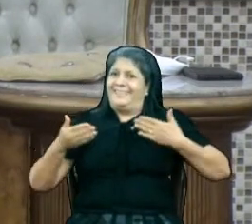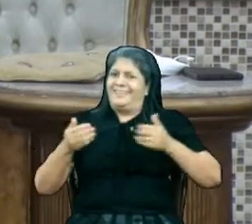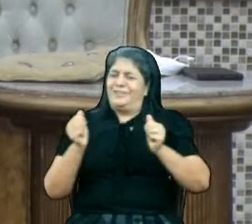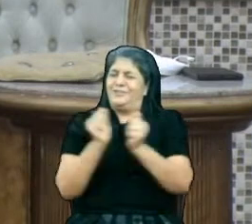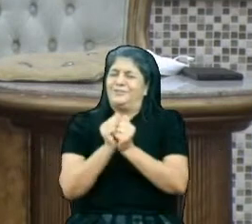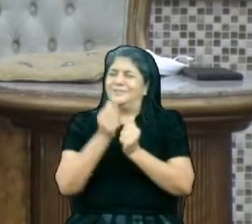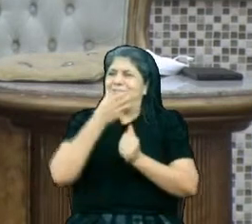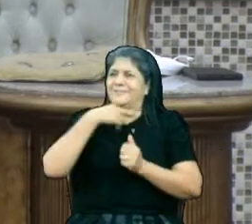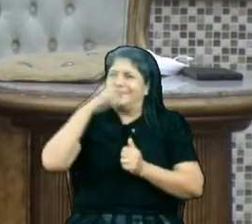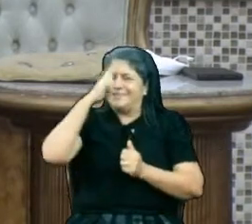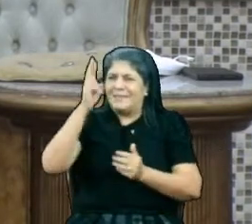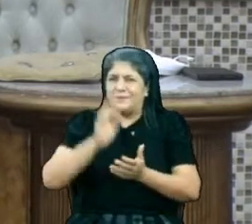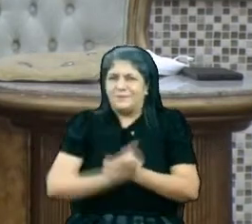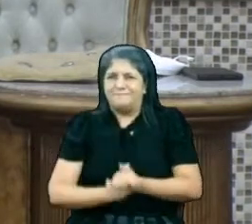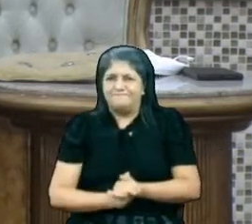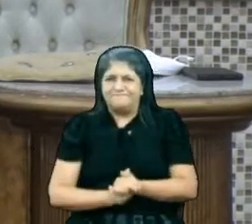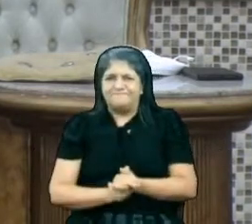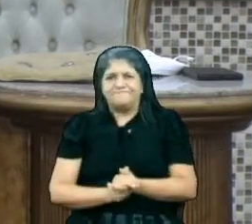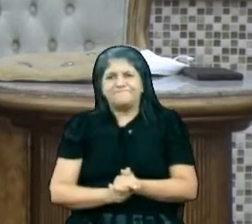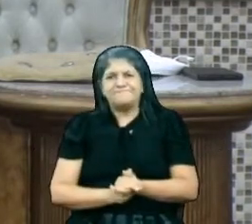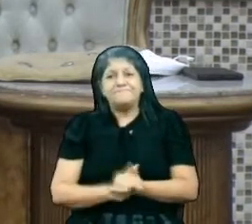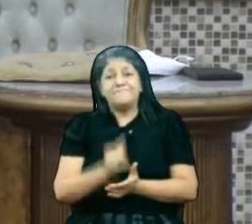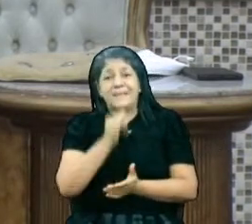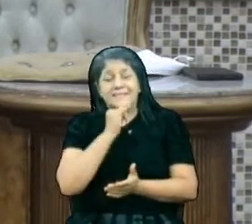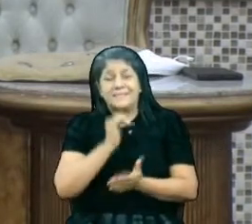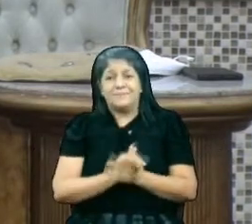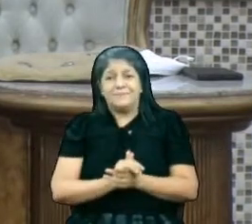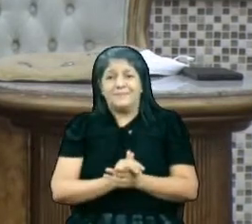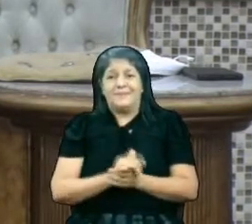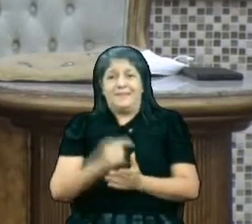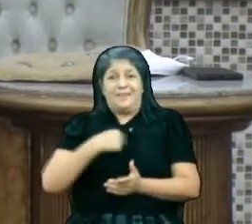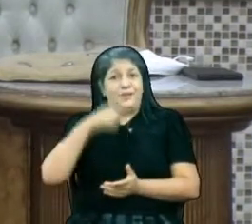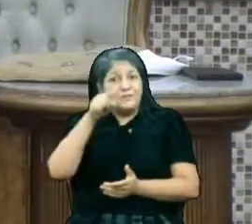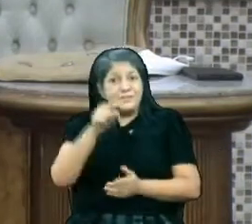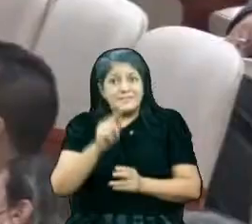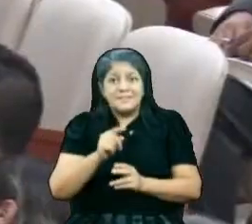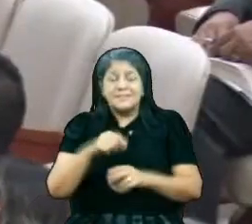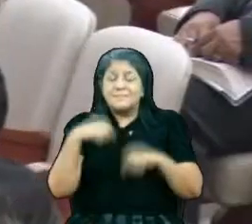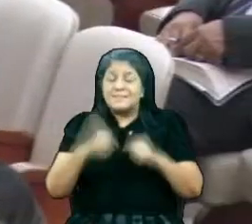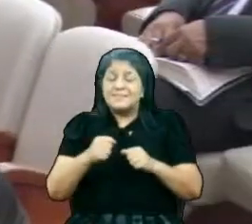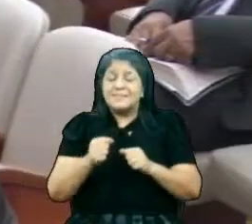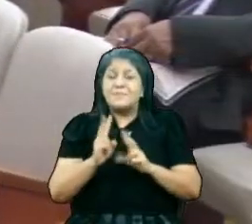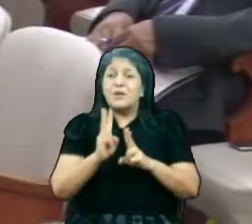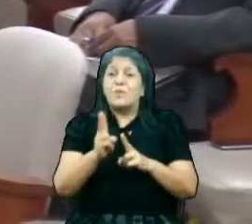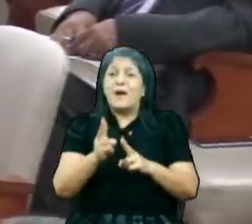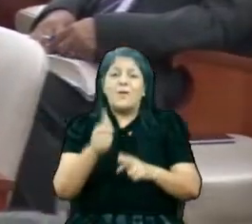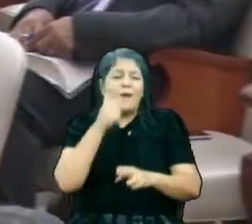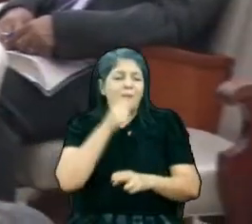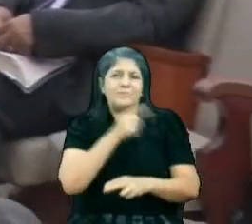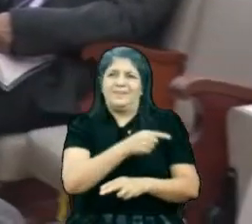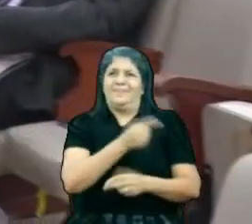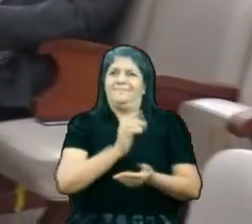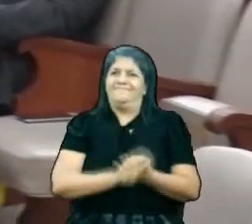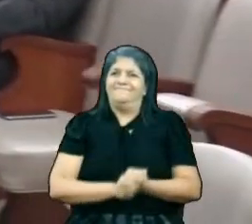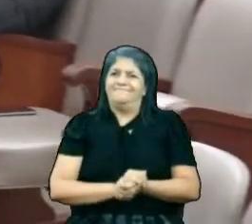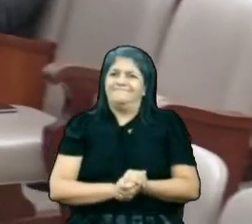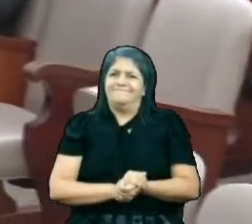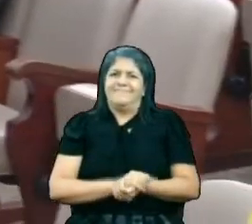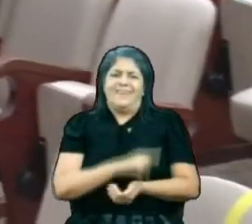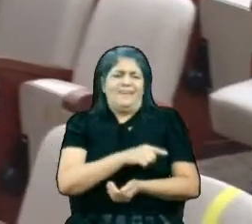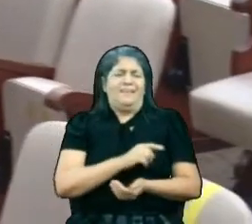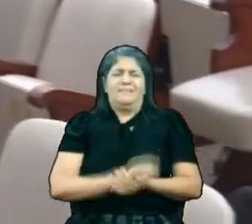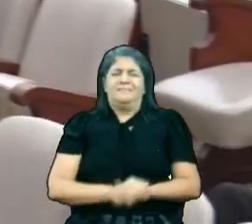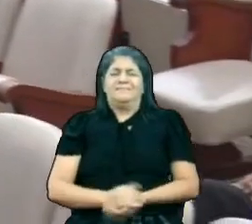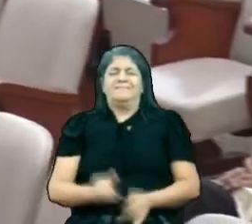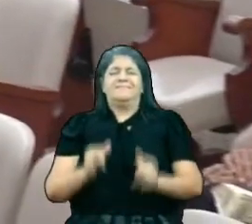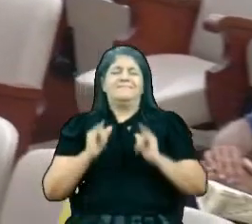ficou quieta não eu não posso aceitar esta situação o